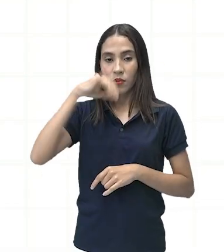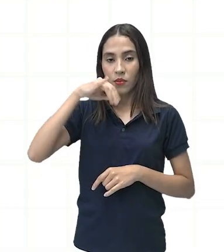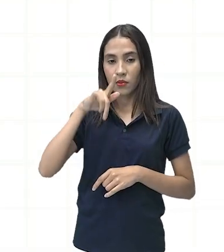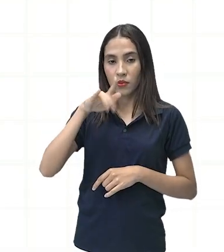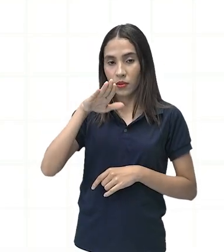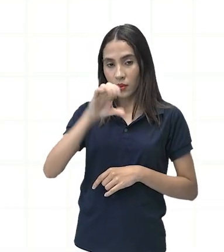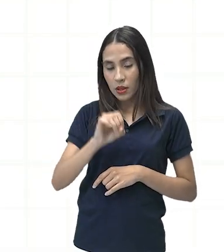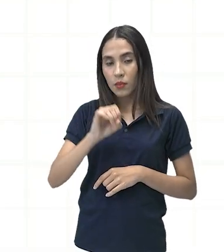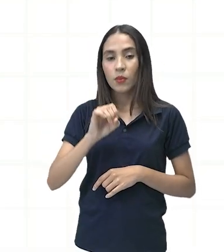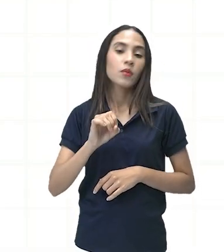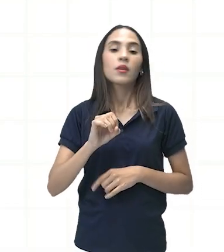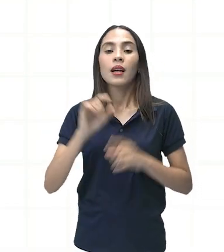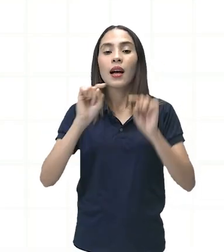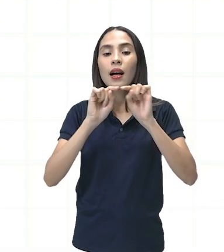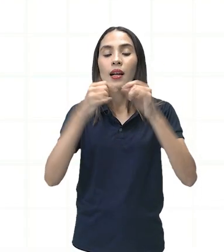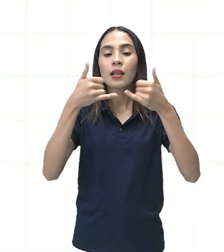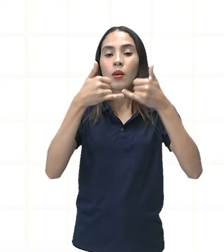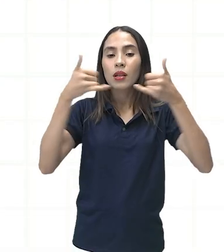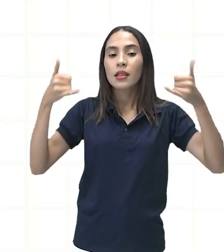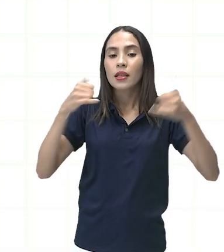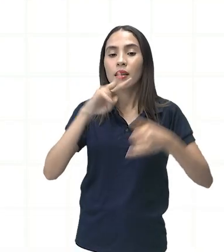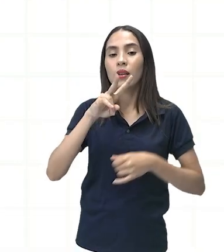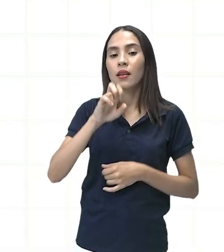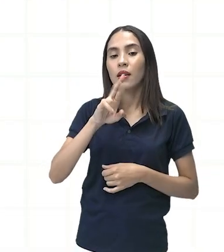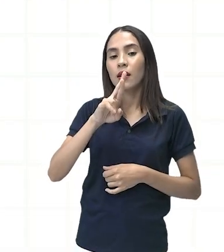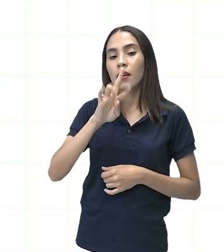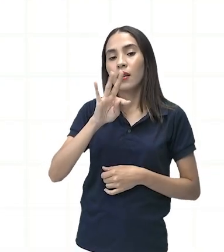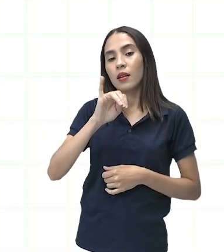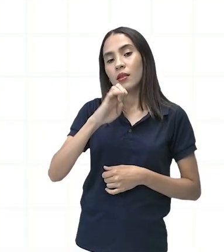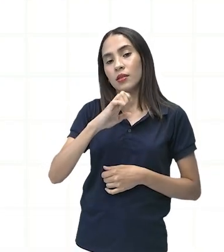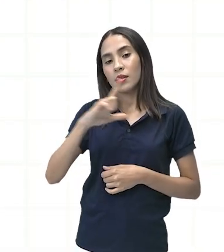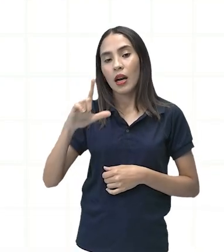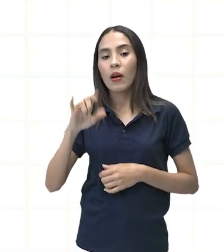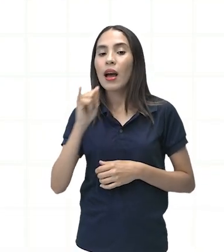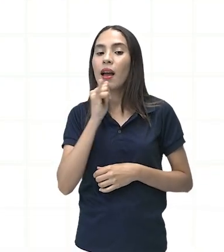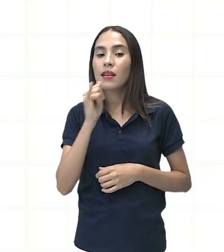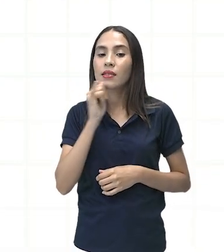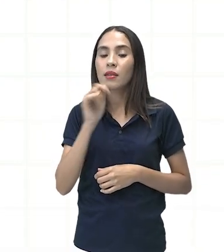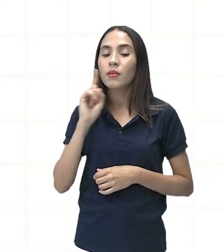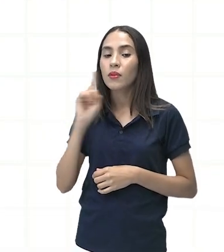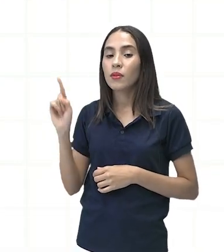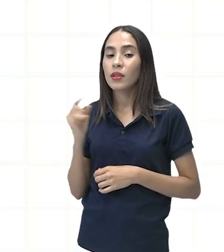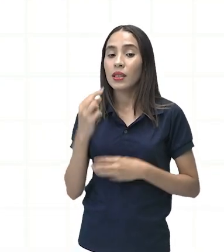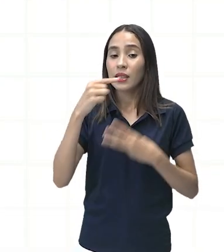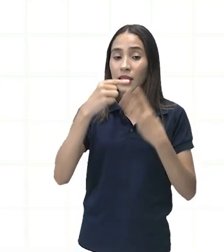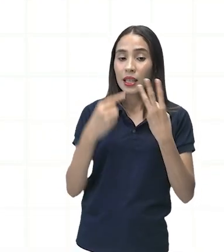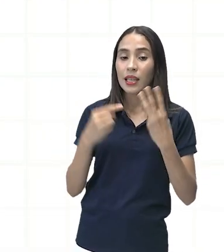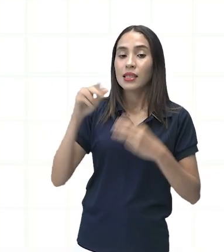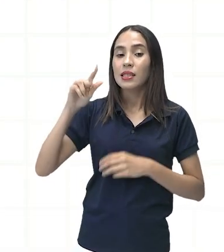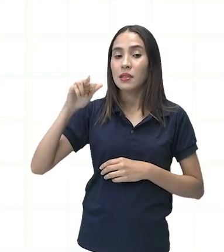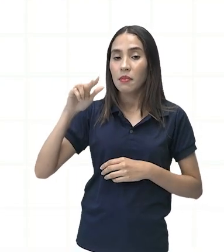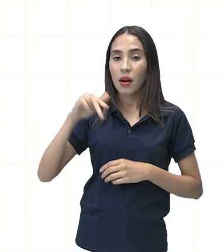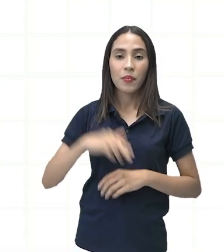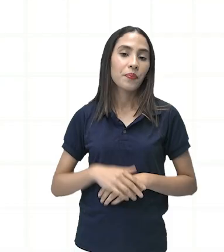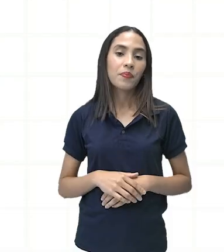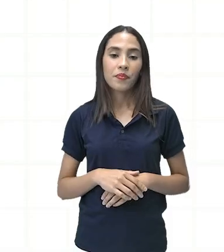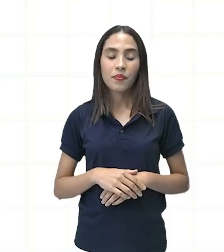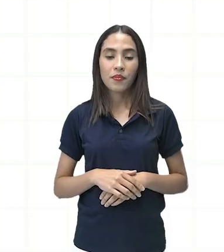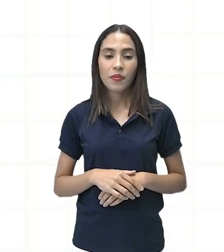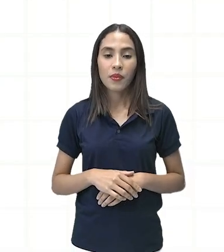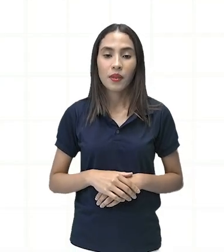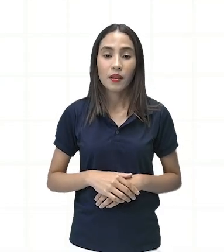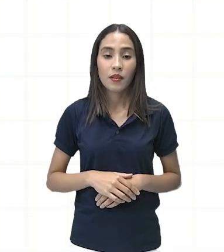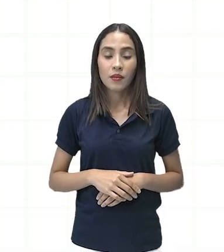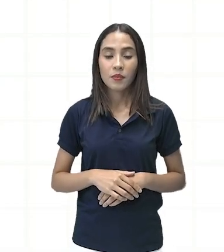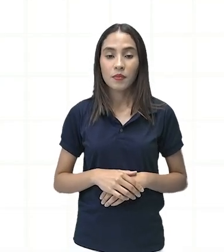linha vertical descendente. Aqui nós vemos, ó, a representação, então, de 3 irmãos nesse caso, certo?